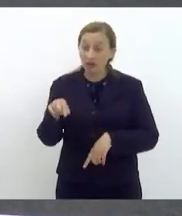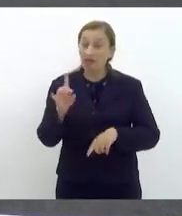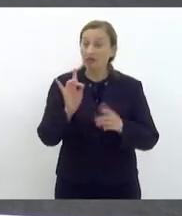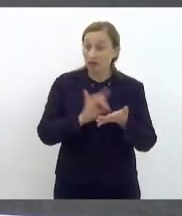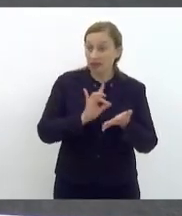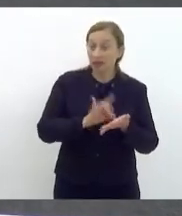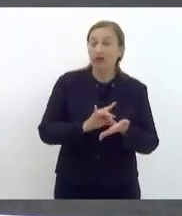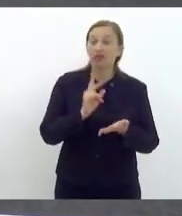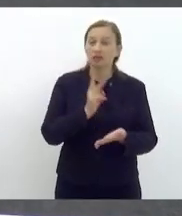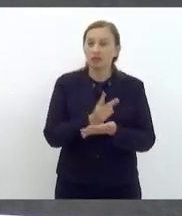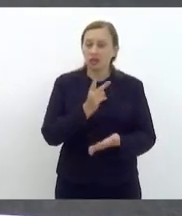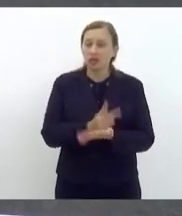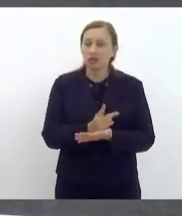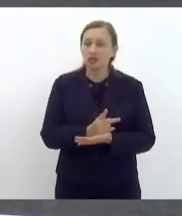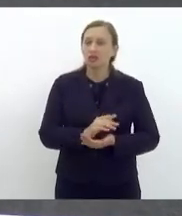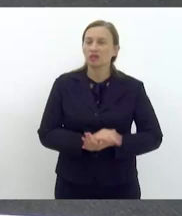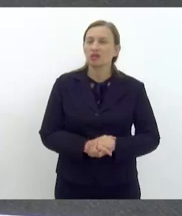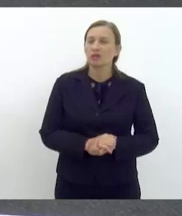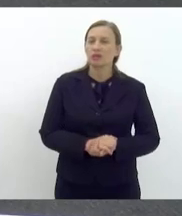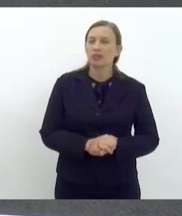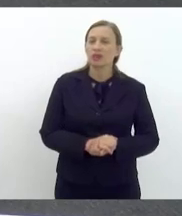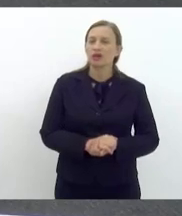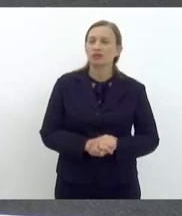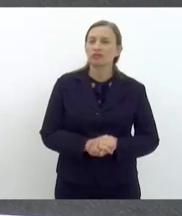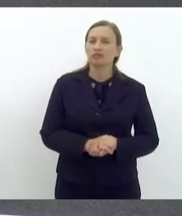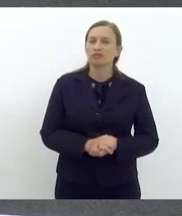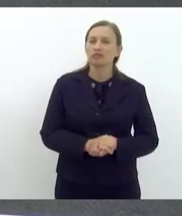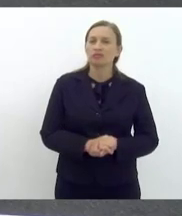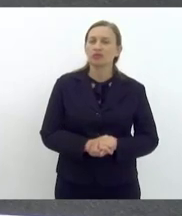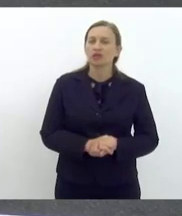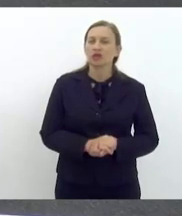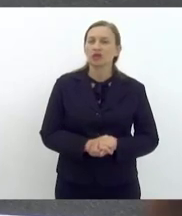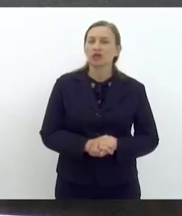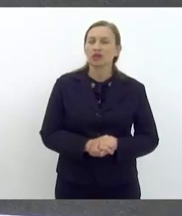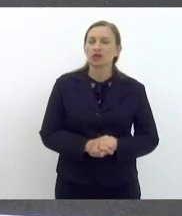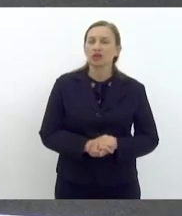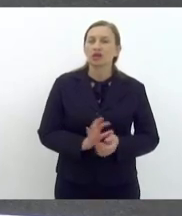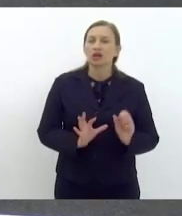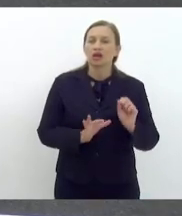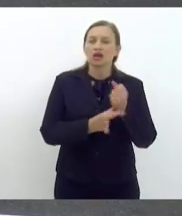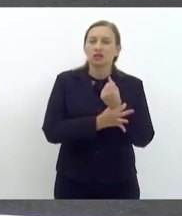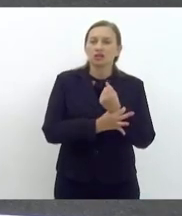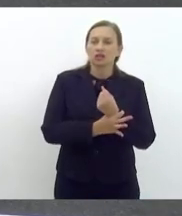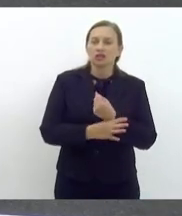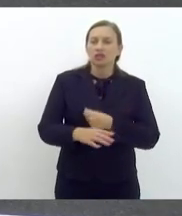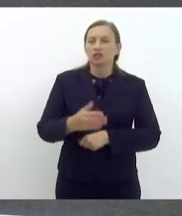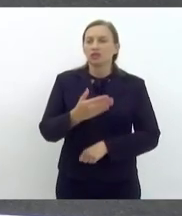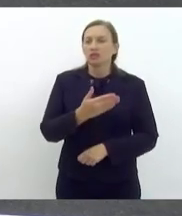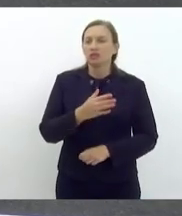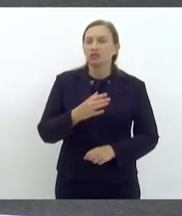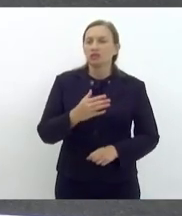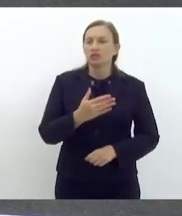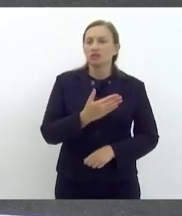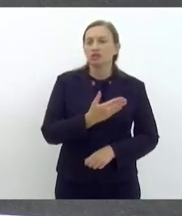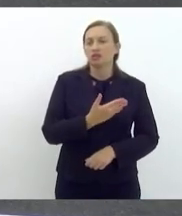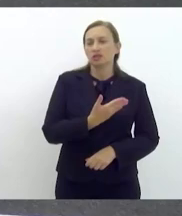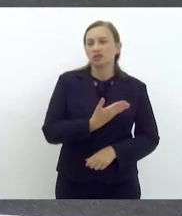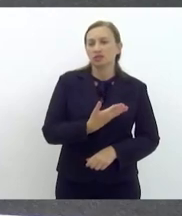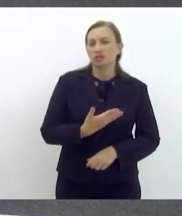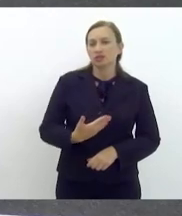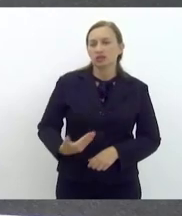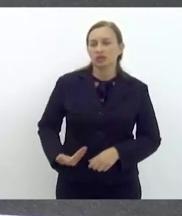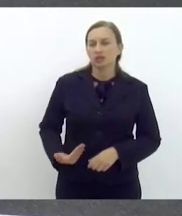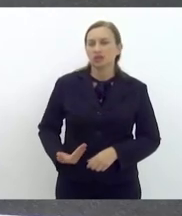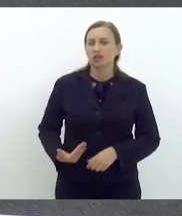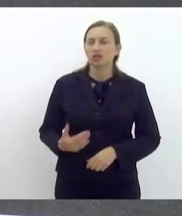a nossa emenda, deputado Thiago, foi para colocar os agentes de segurança sócio-educativa, aqueles agentes que